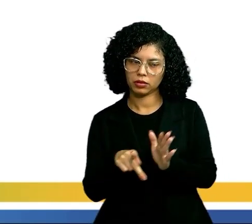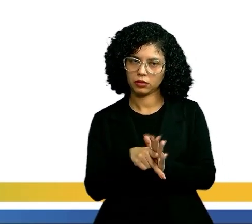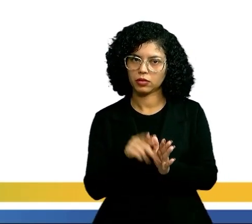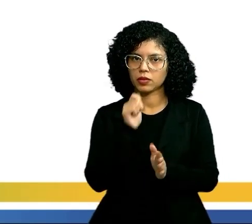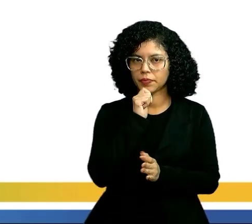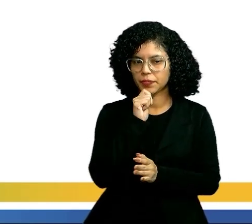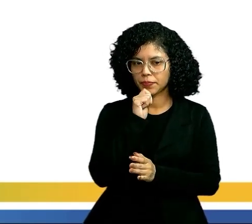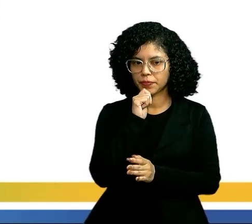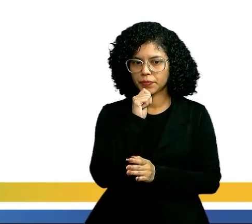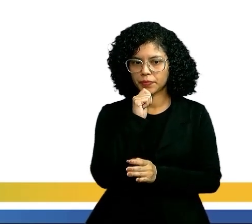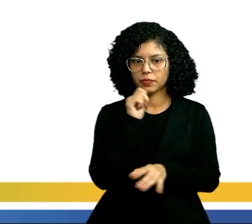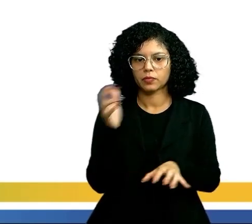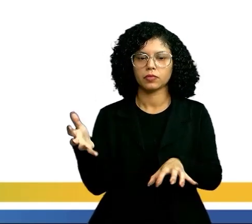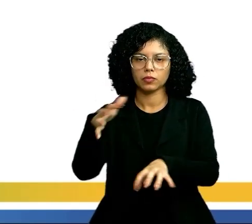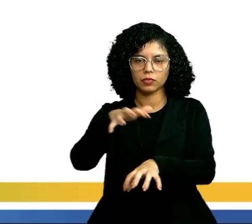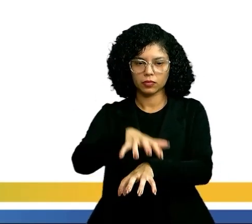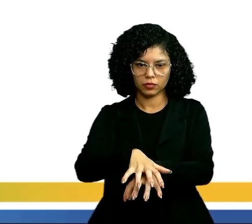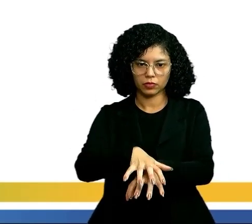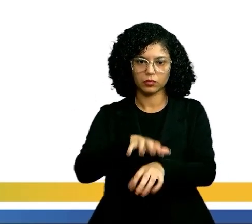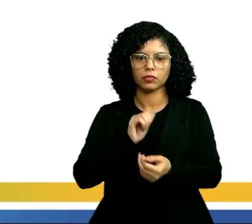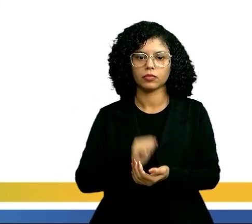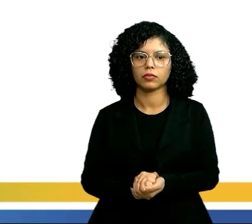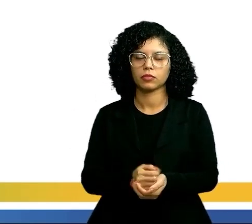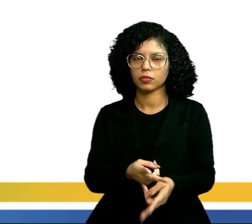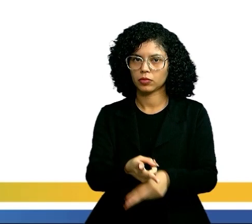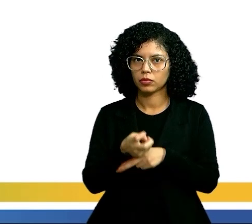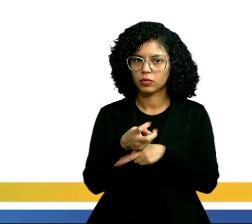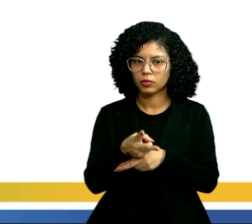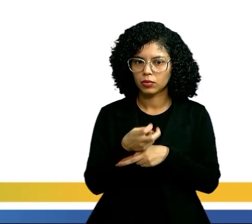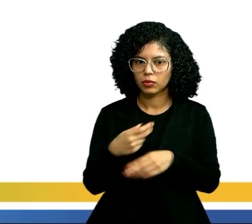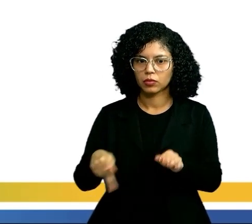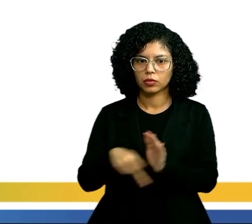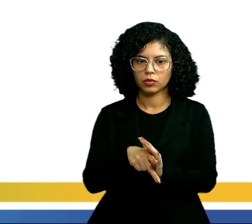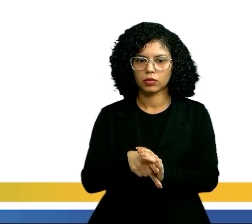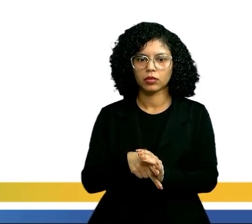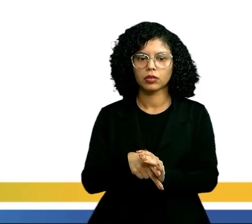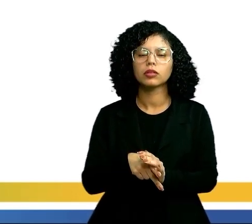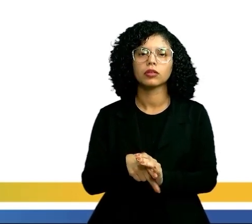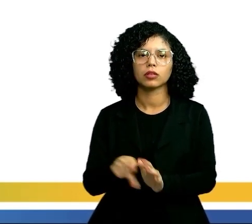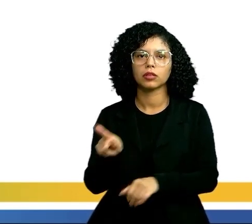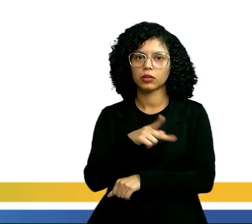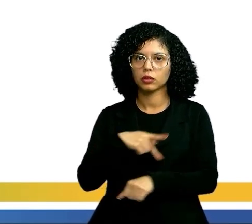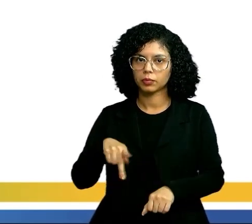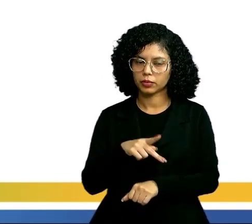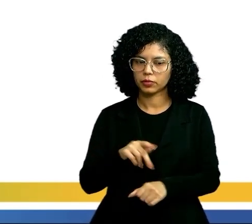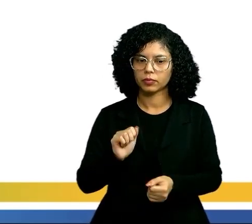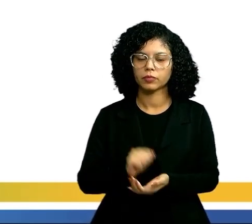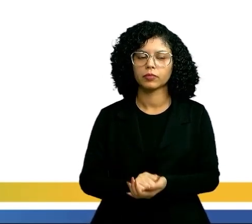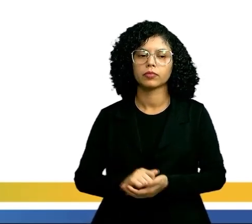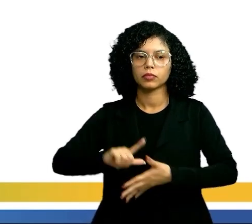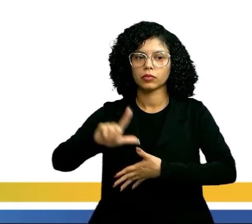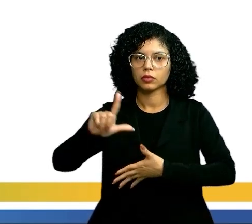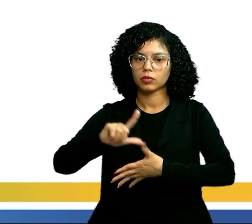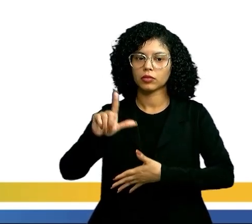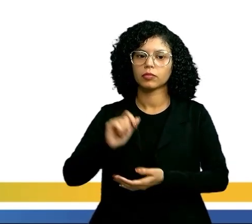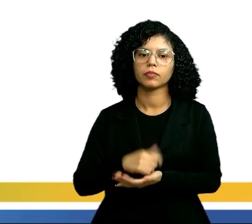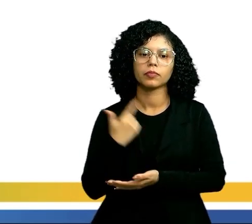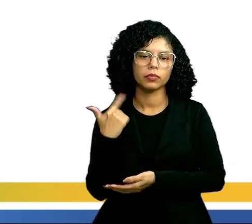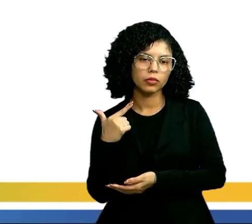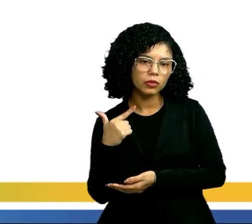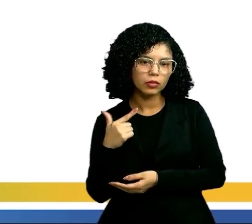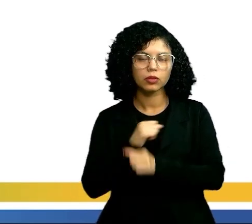da colonização de exploração sofrida pela nossa América Latina. Significa que na América Anglo-Saxônica não